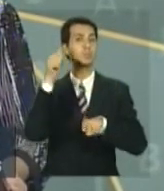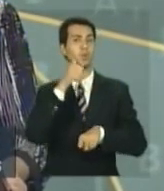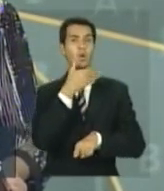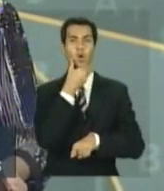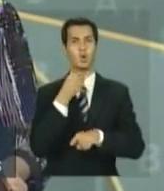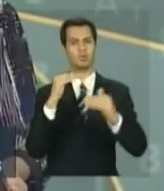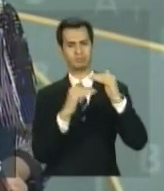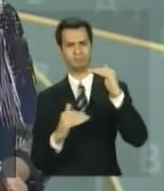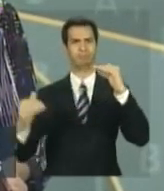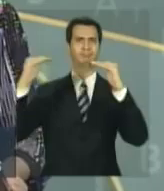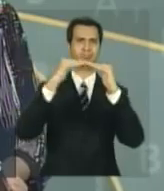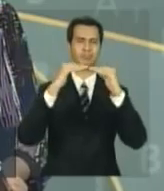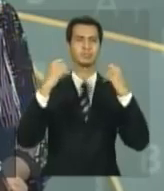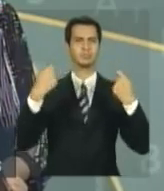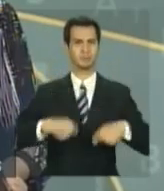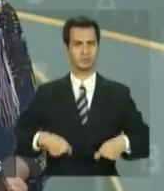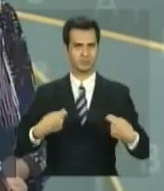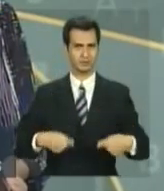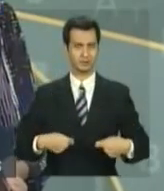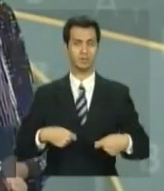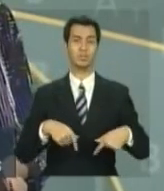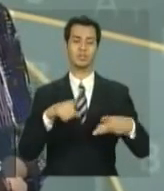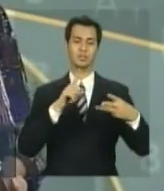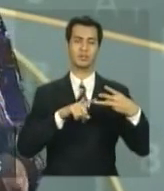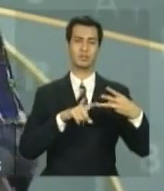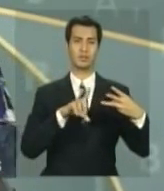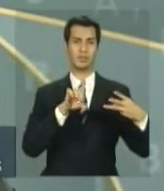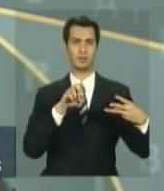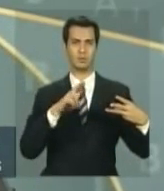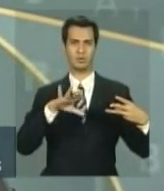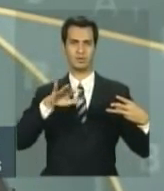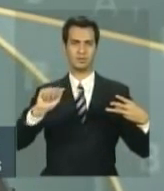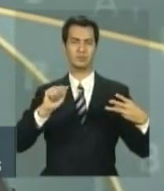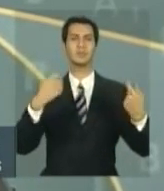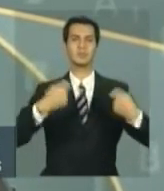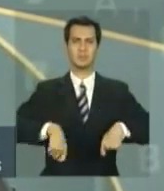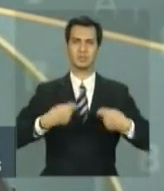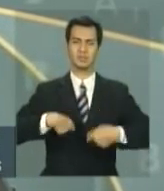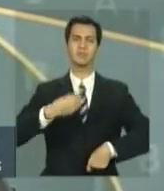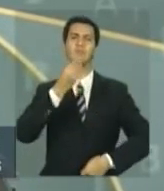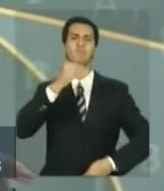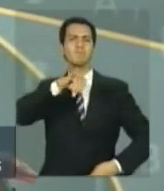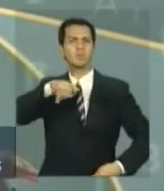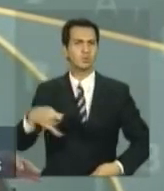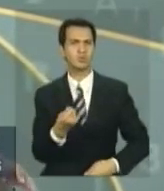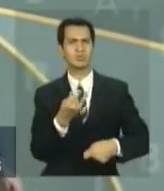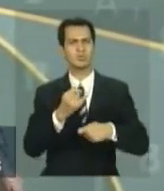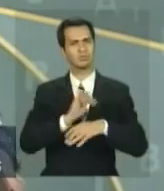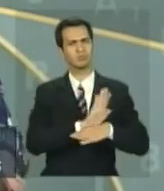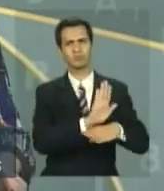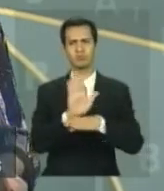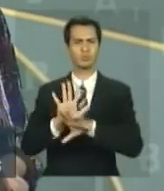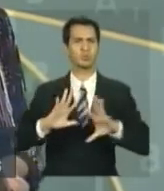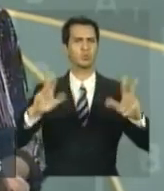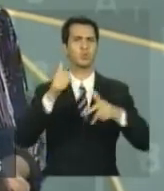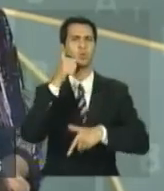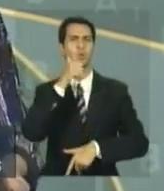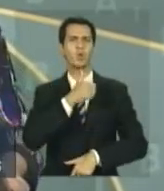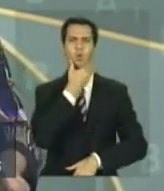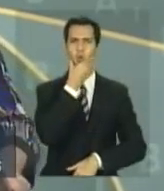que seja uma democracia com mais oportunidades para homens e mulheres, com